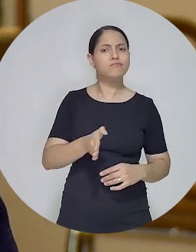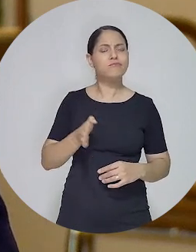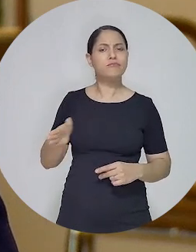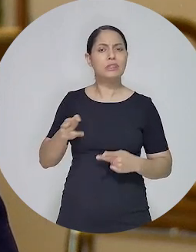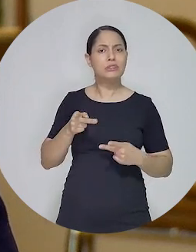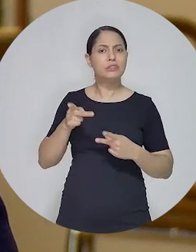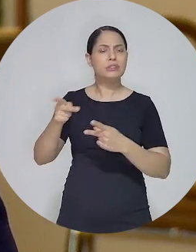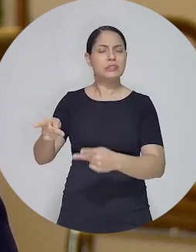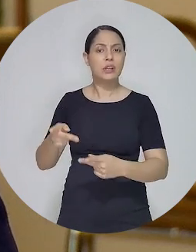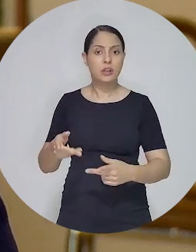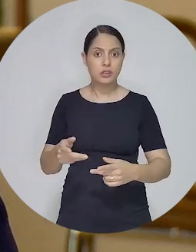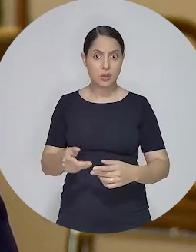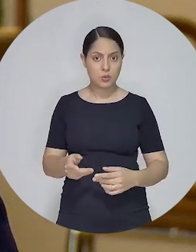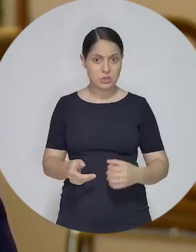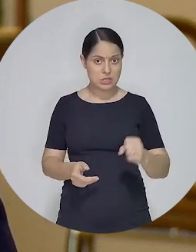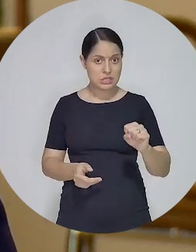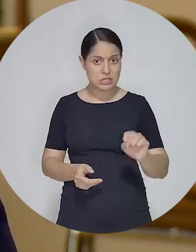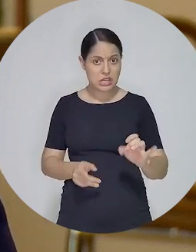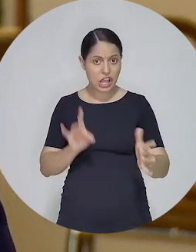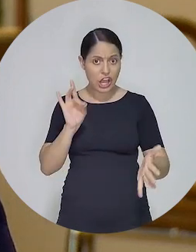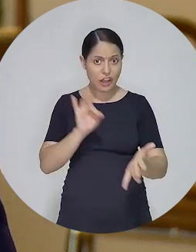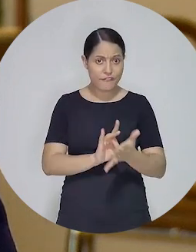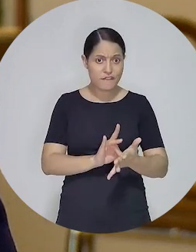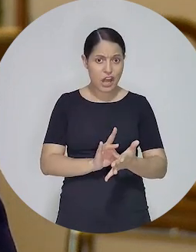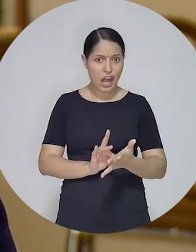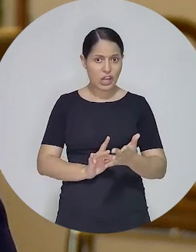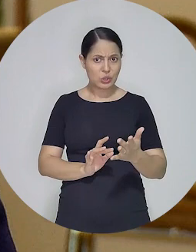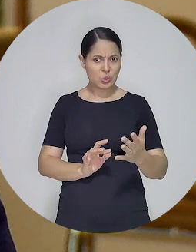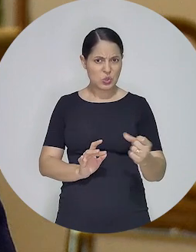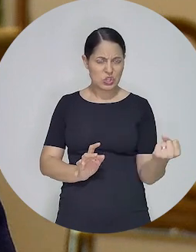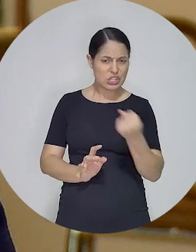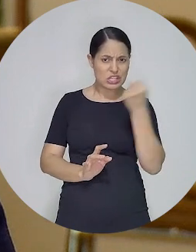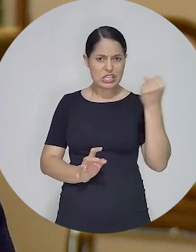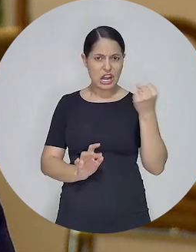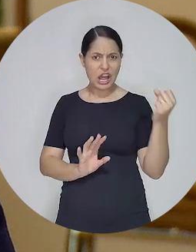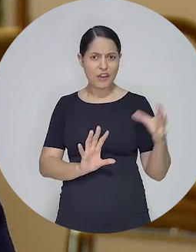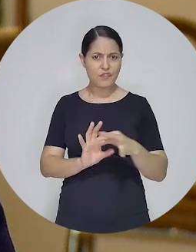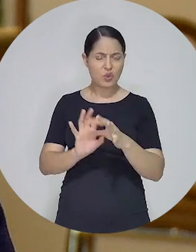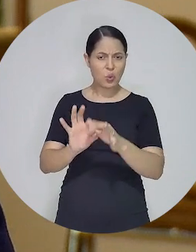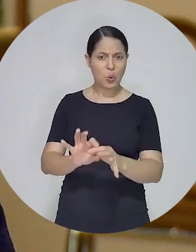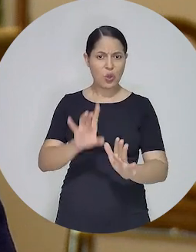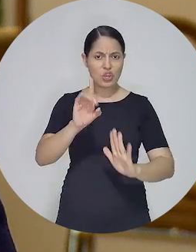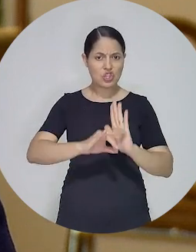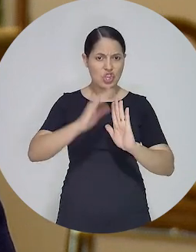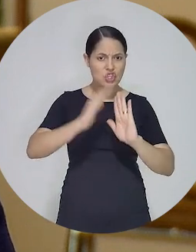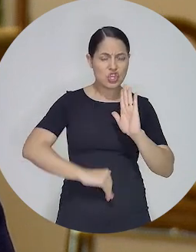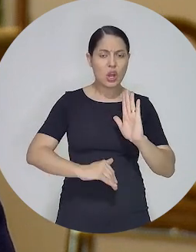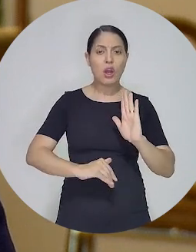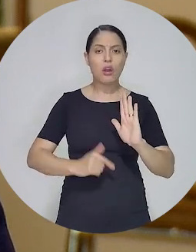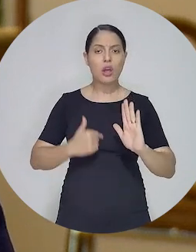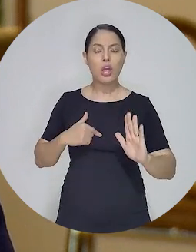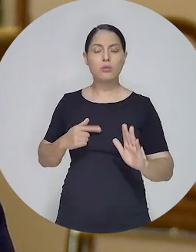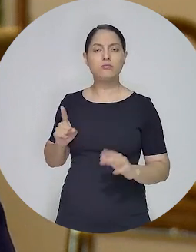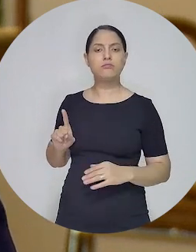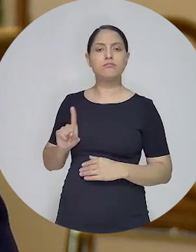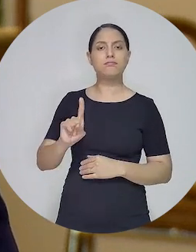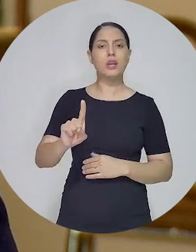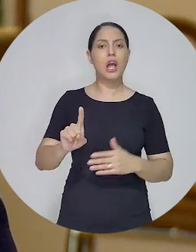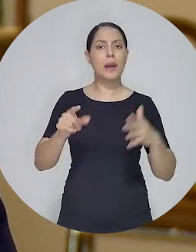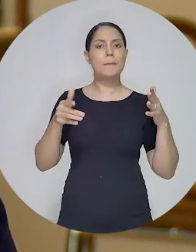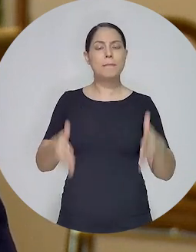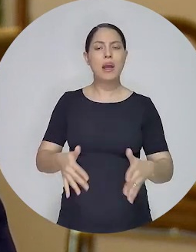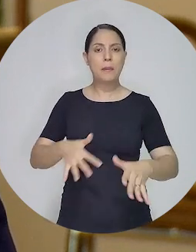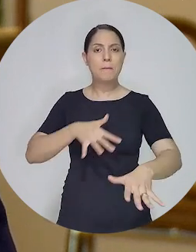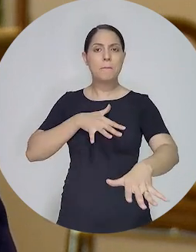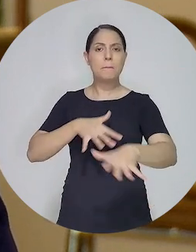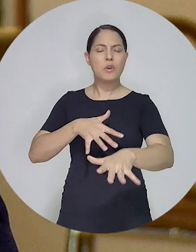havia uma severa violação de prerrogativa. Passei a participar desses desagravos públicos, passei